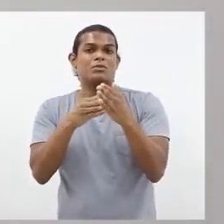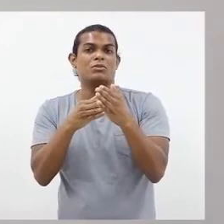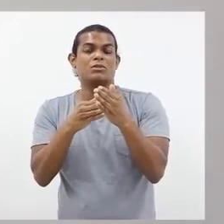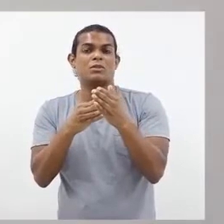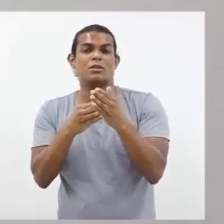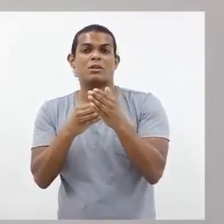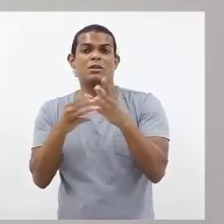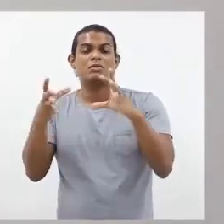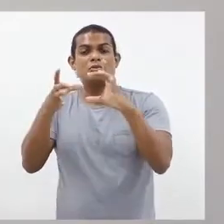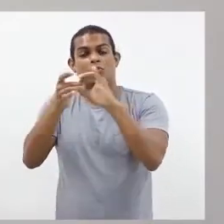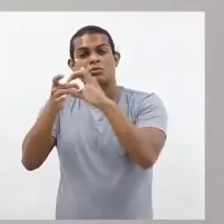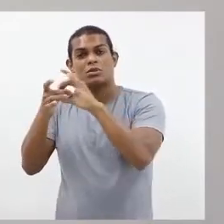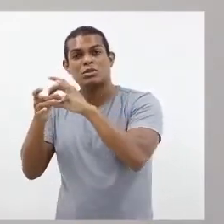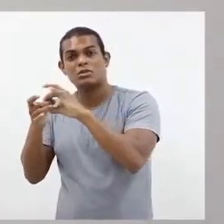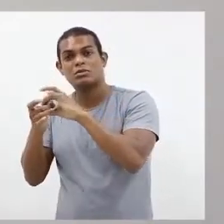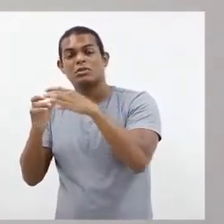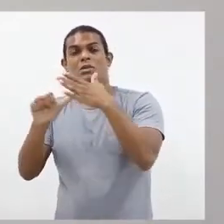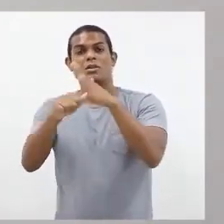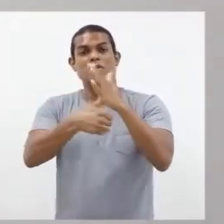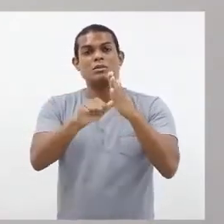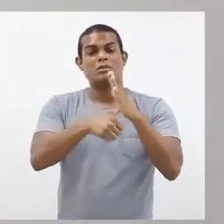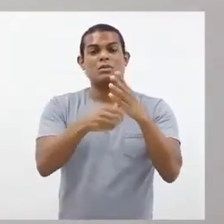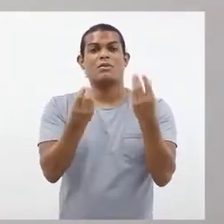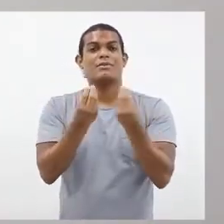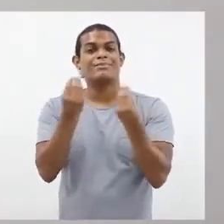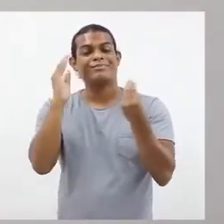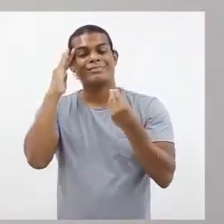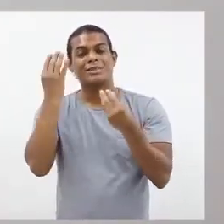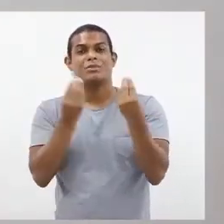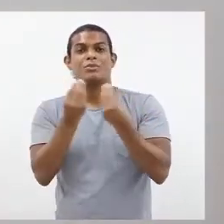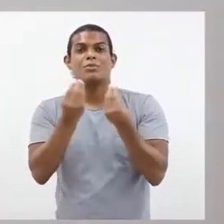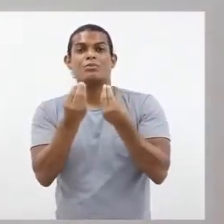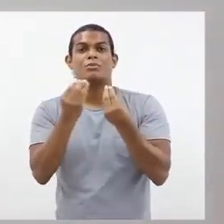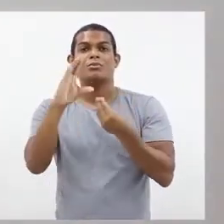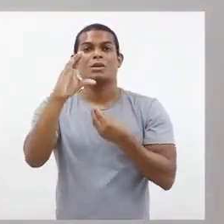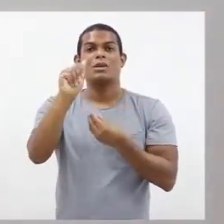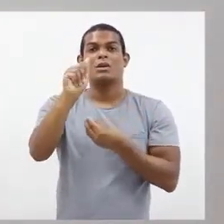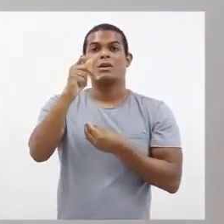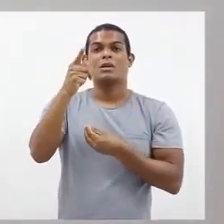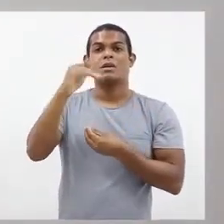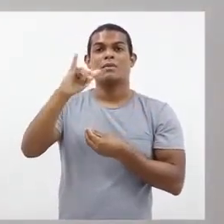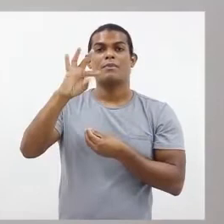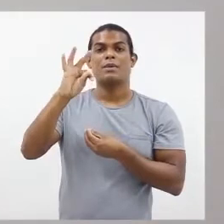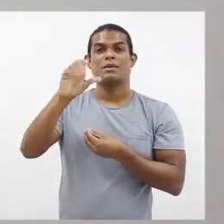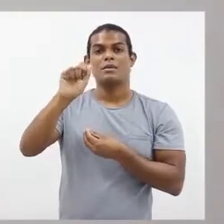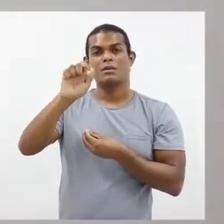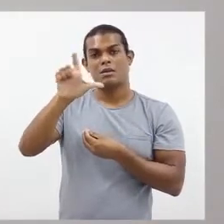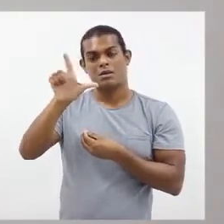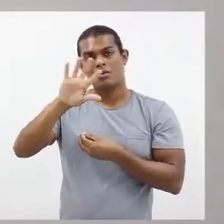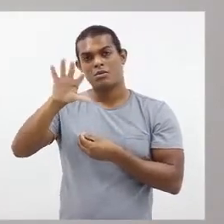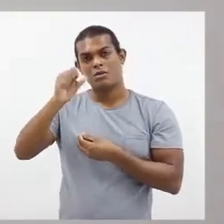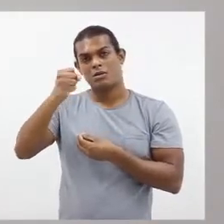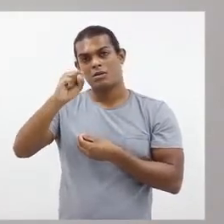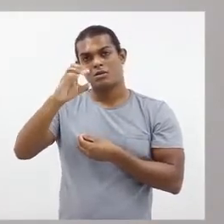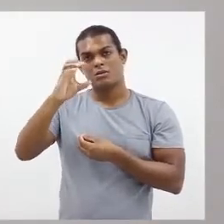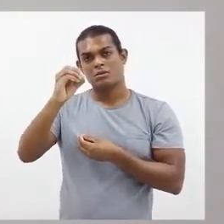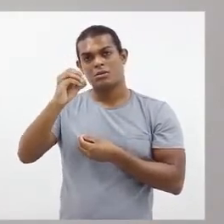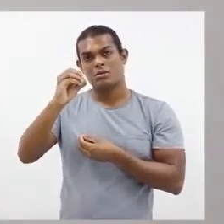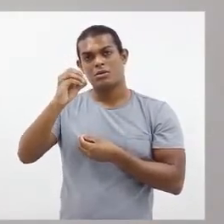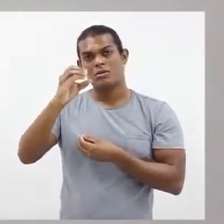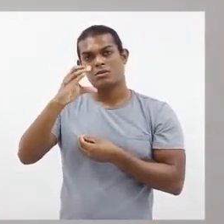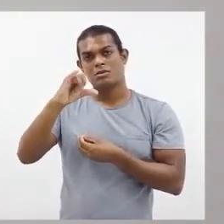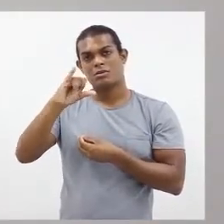entende principalmente como sendo capital social. Okay? Quando a gente pensa